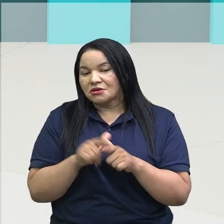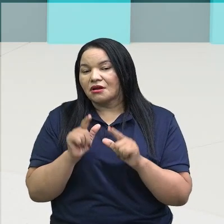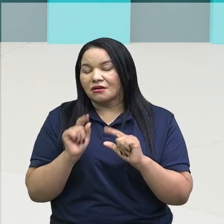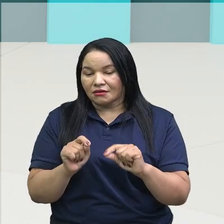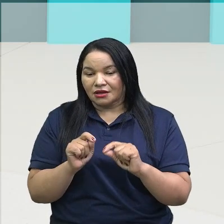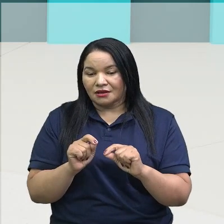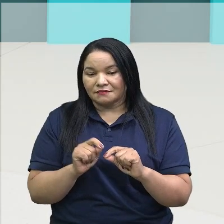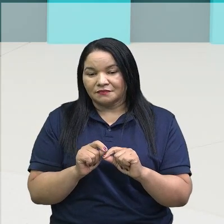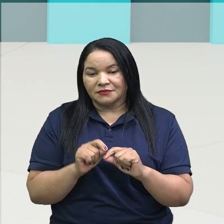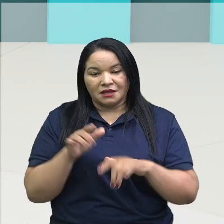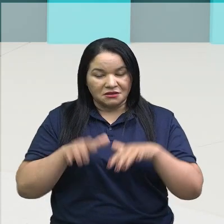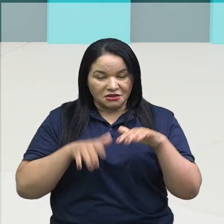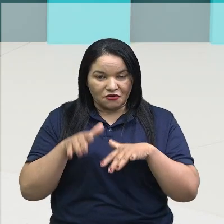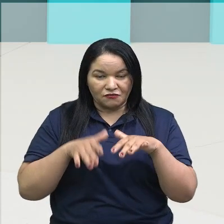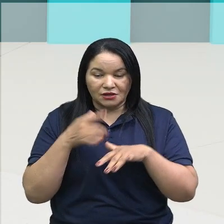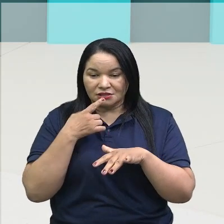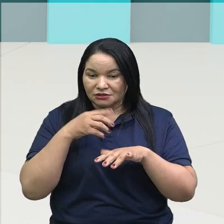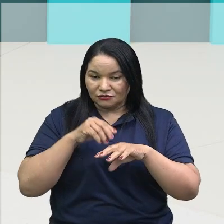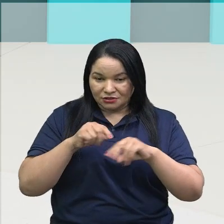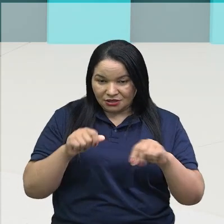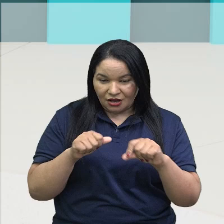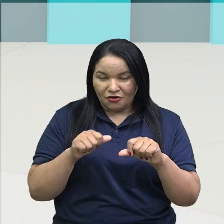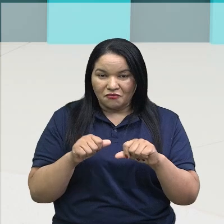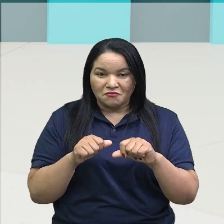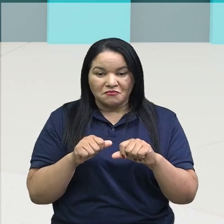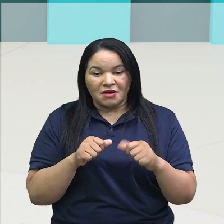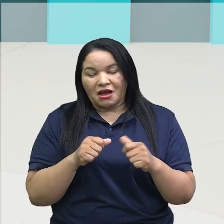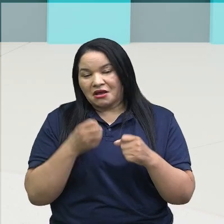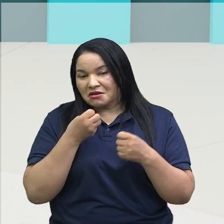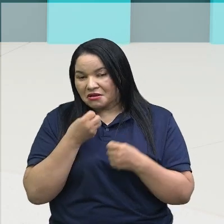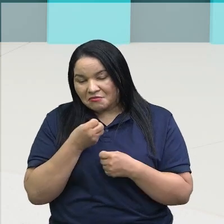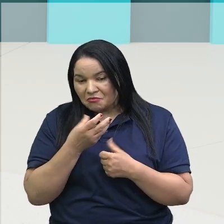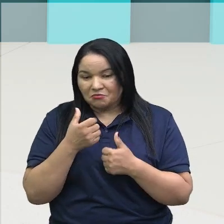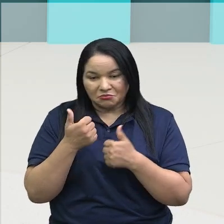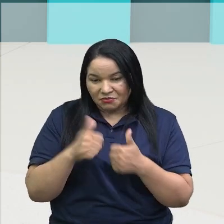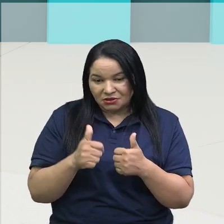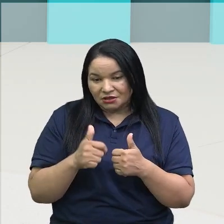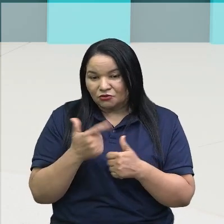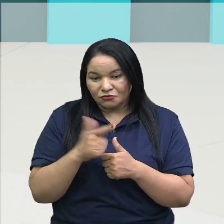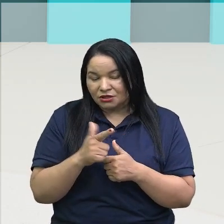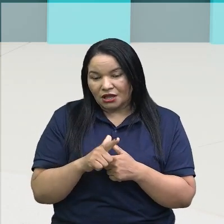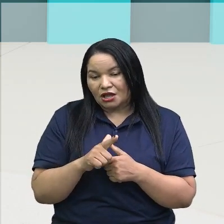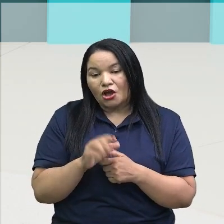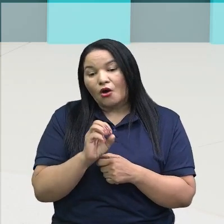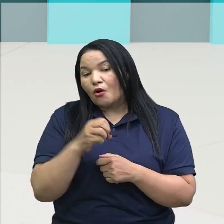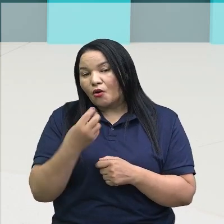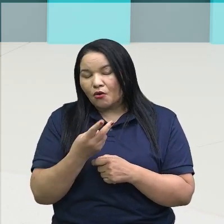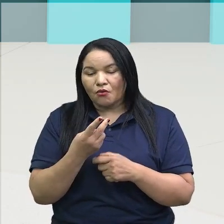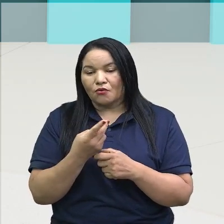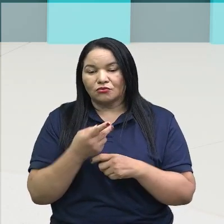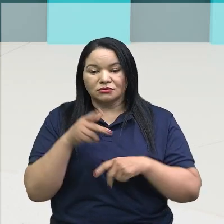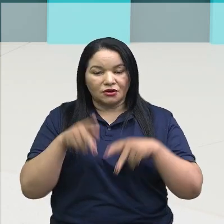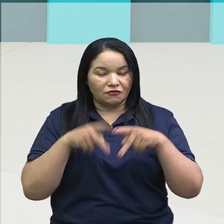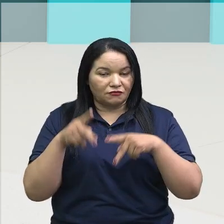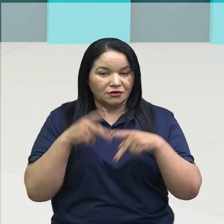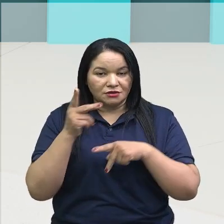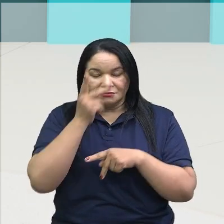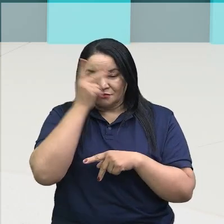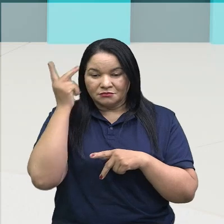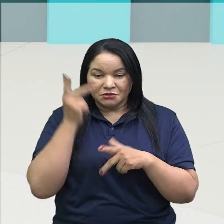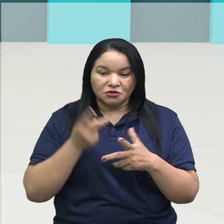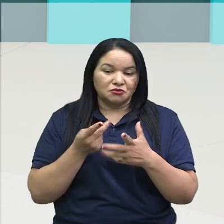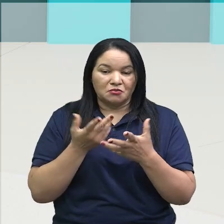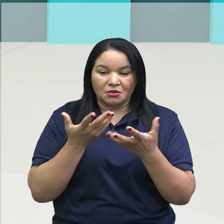Ou é porque o sal não salga, ou porque a terra não se deixa